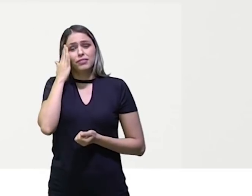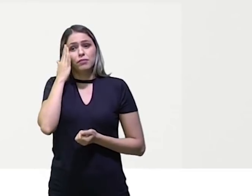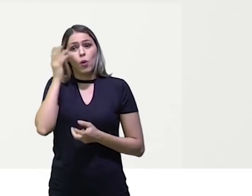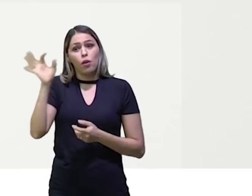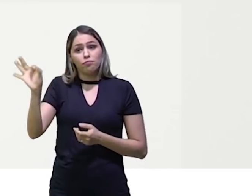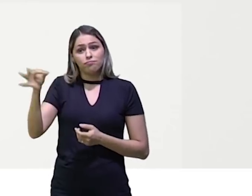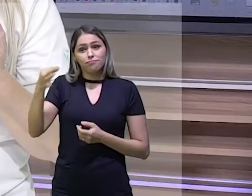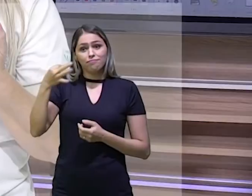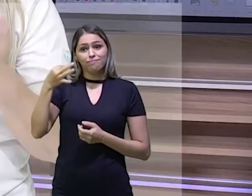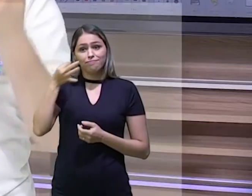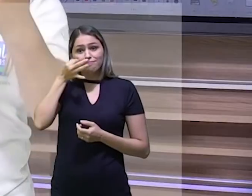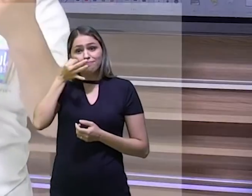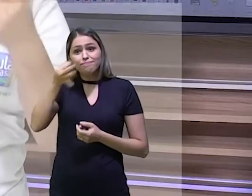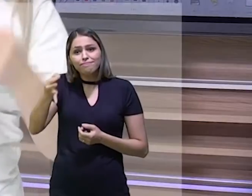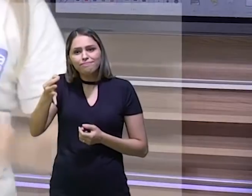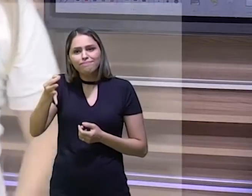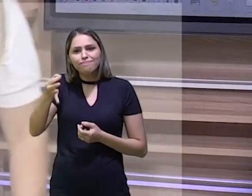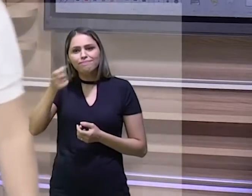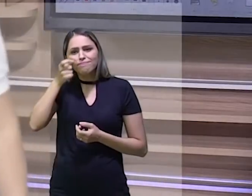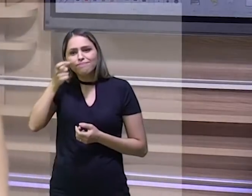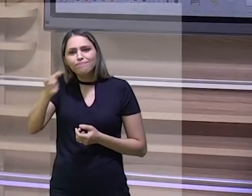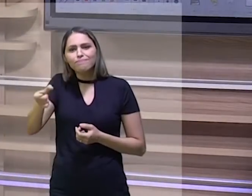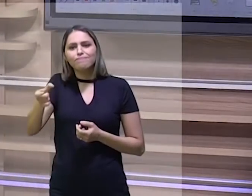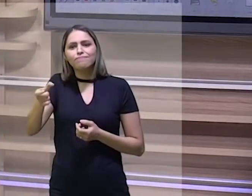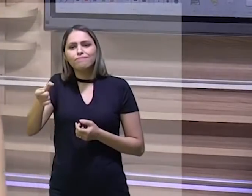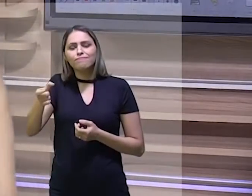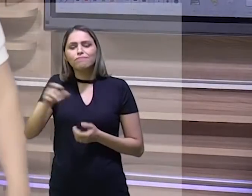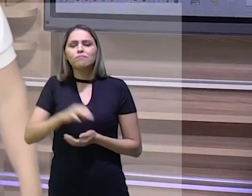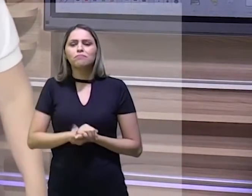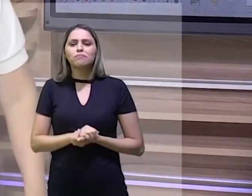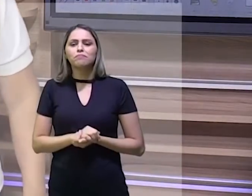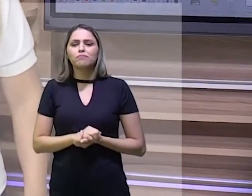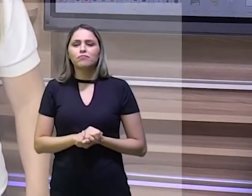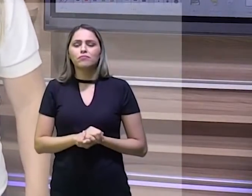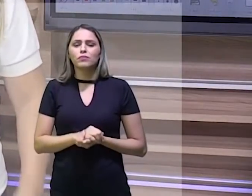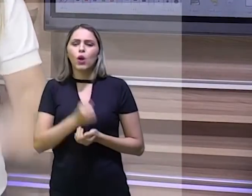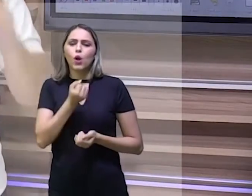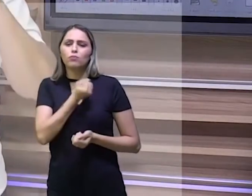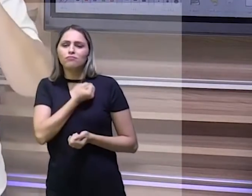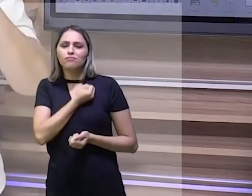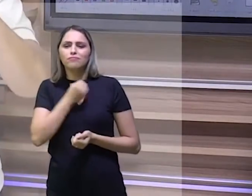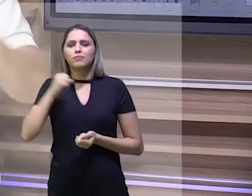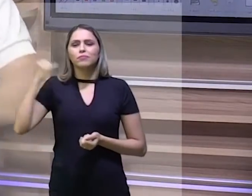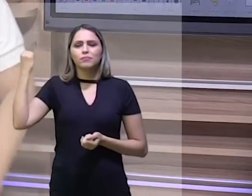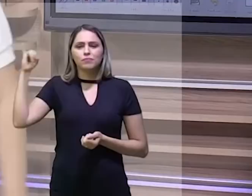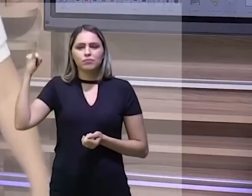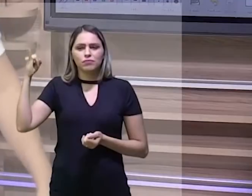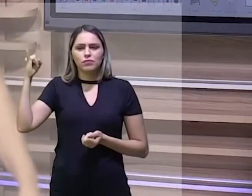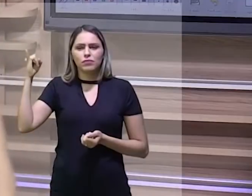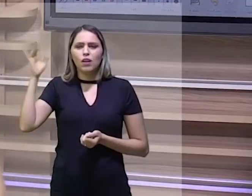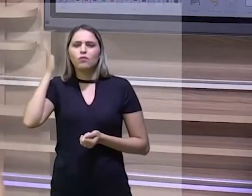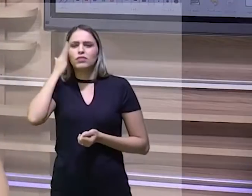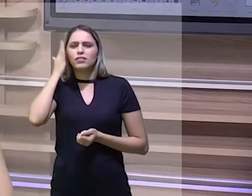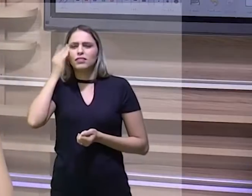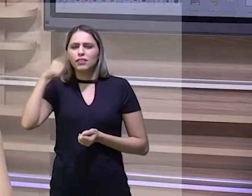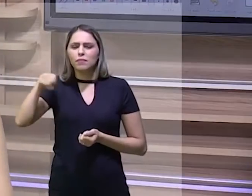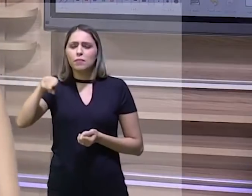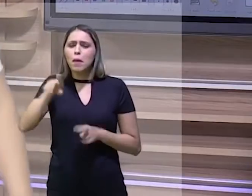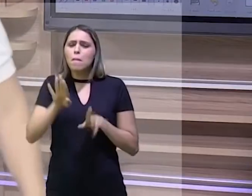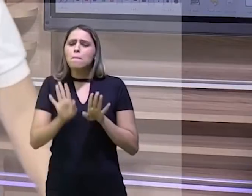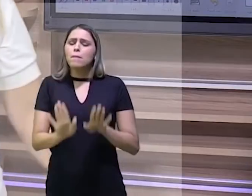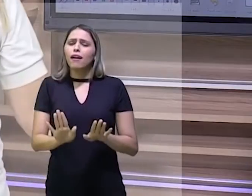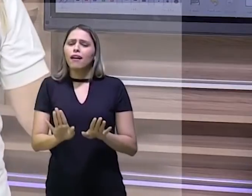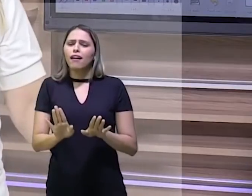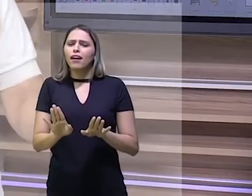aqui. Olha para mim. Olha aqui o que está acontecendo. Números ímpares. Você já conhece, mas aquele que ainda